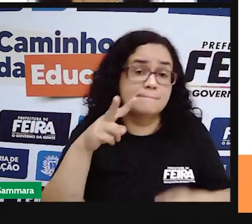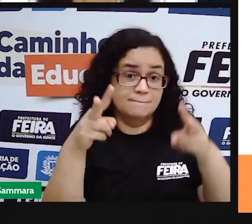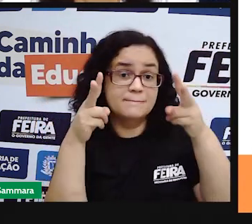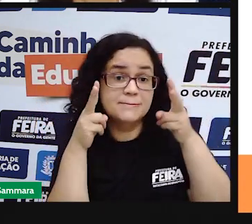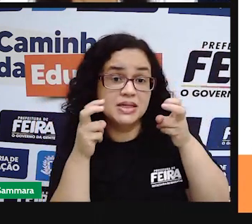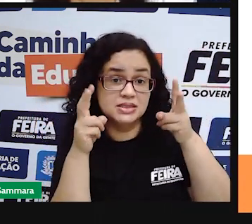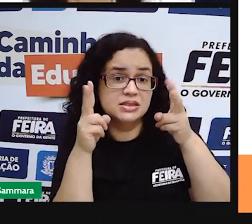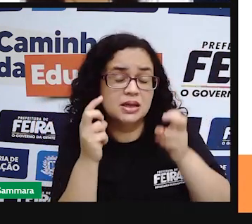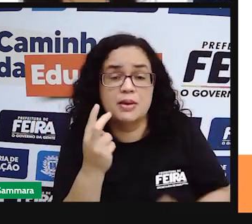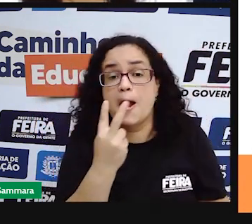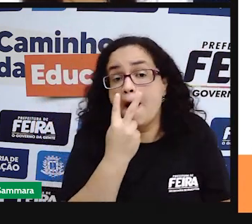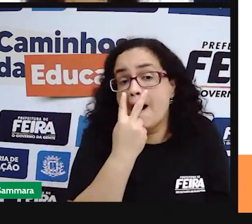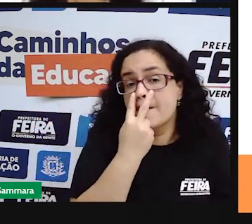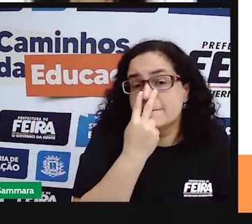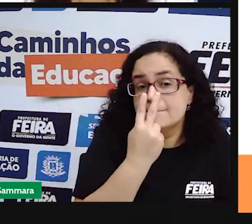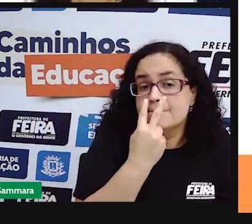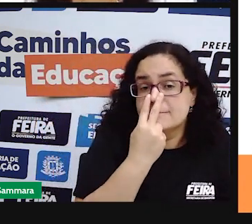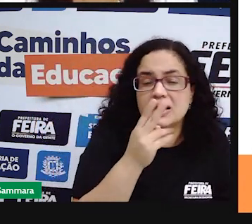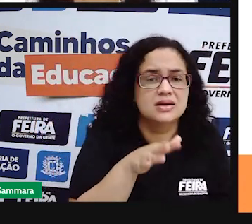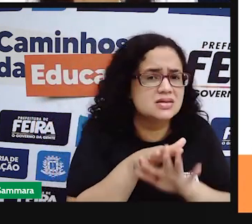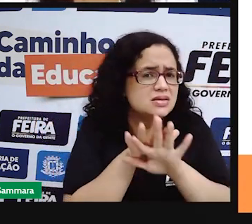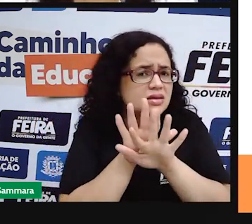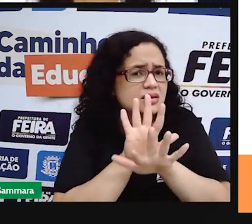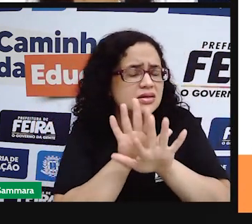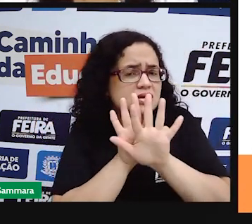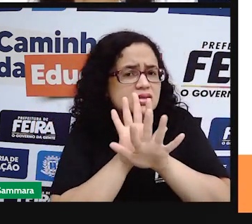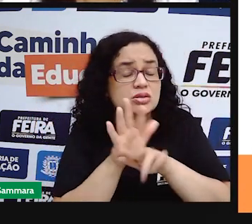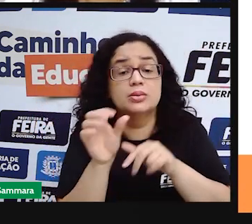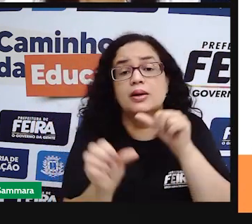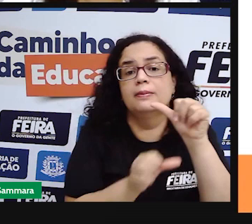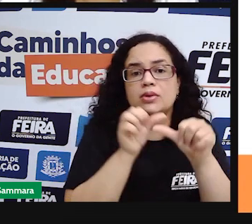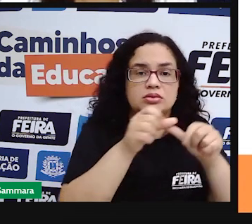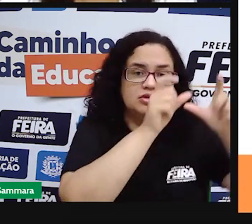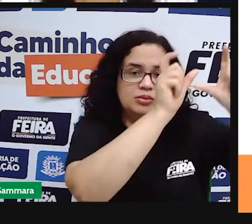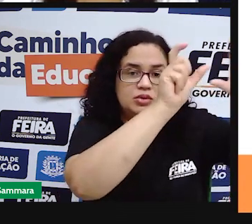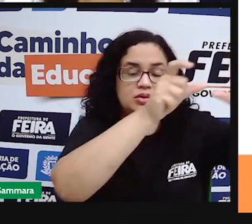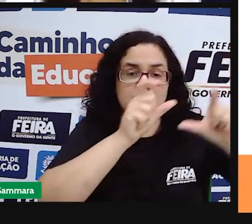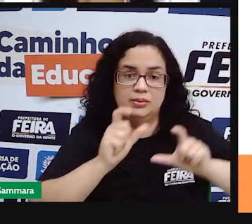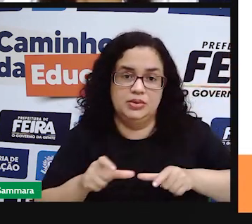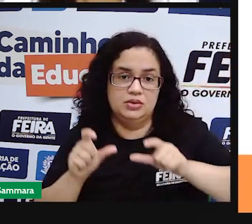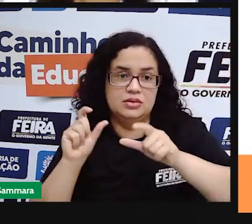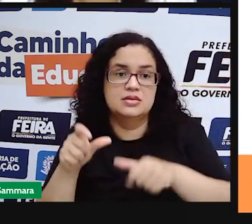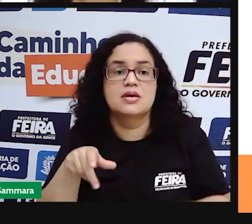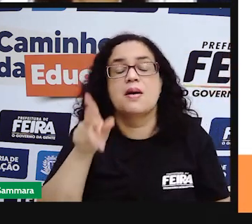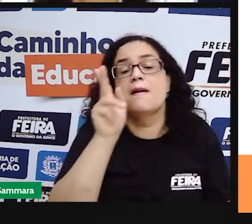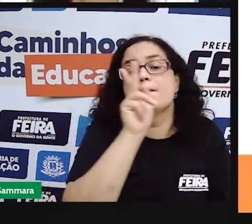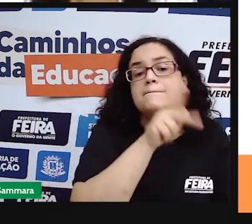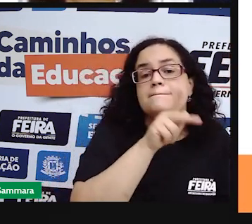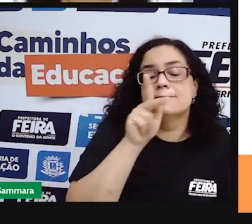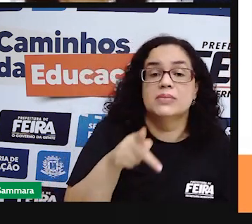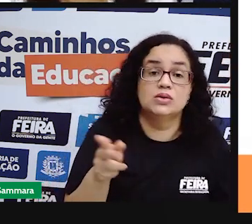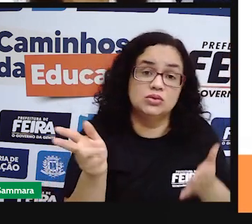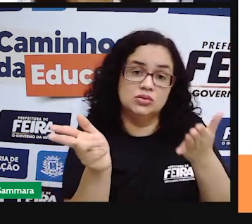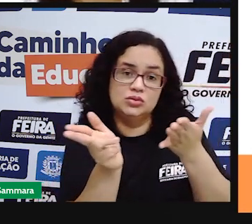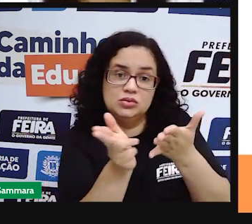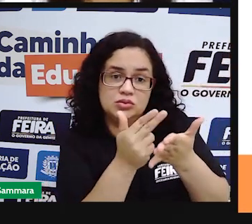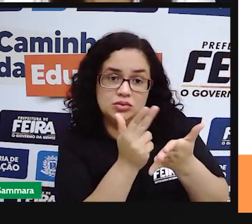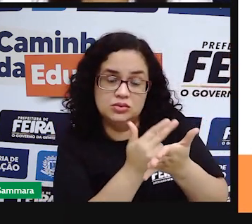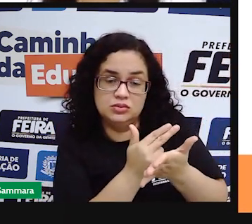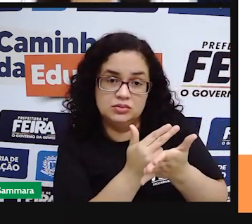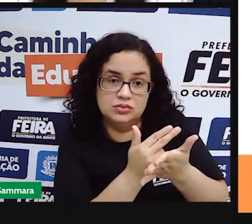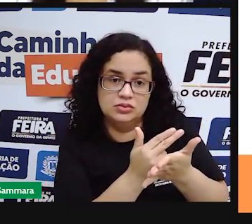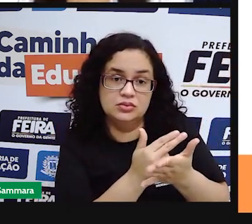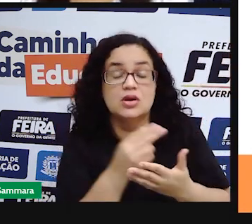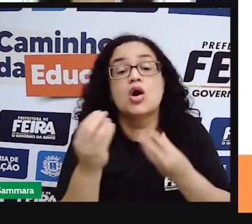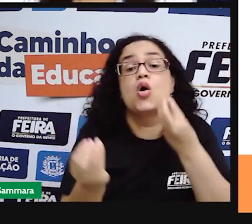que parece que as sombras às vezes mudam, né? Passam de um lugar para outro. A Pro colocou essa ilustração para a gente observar